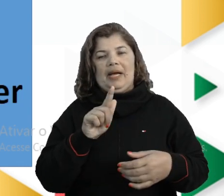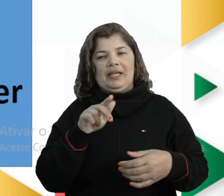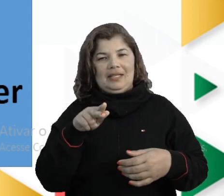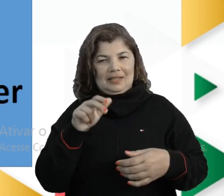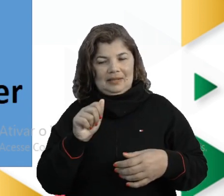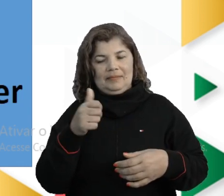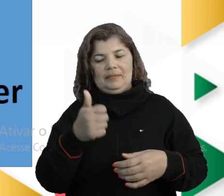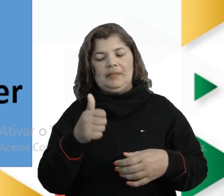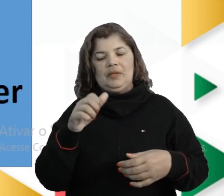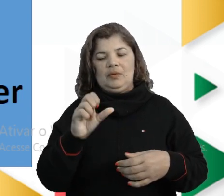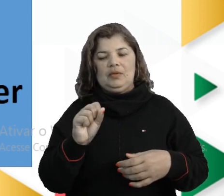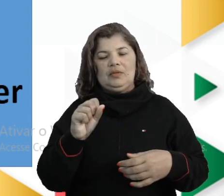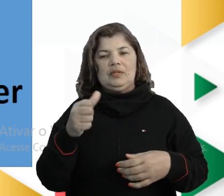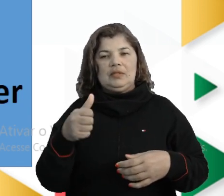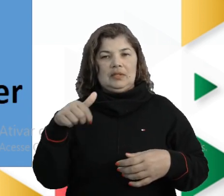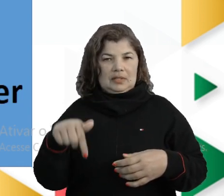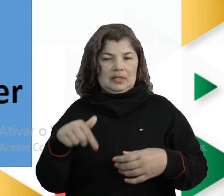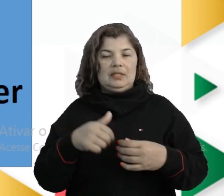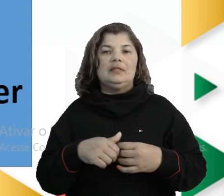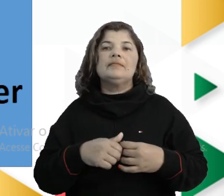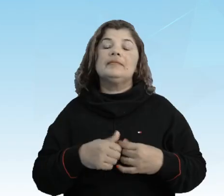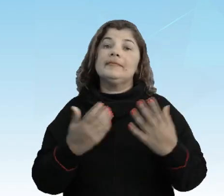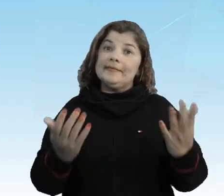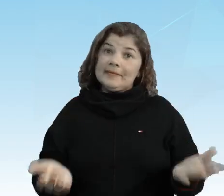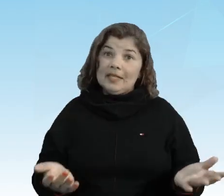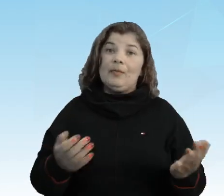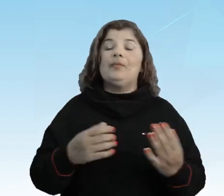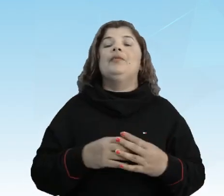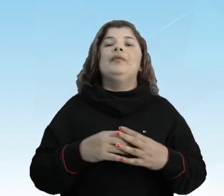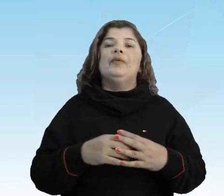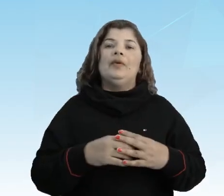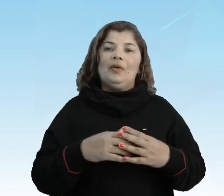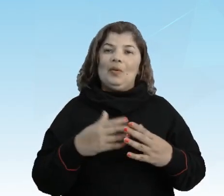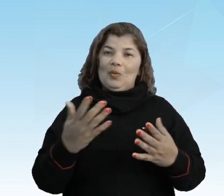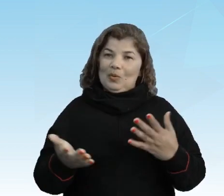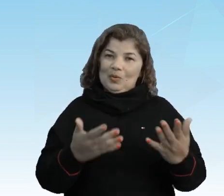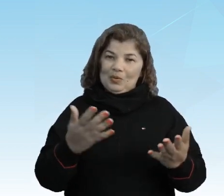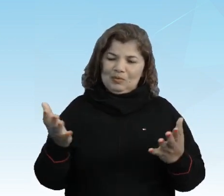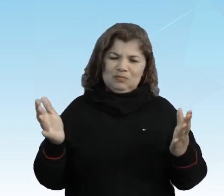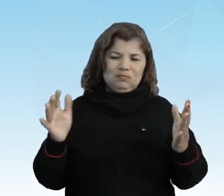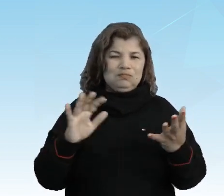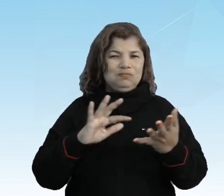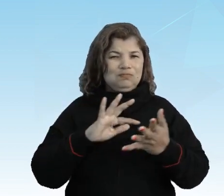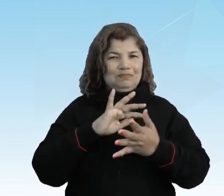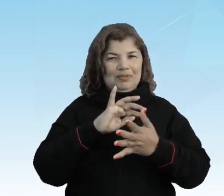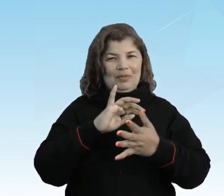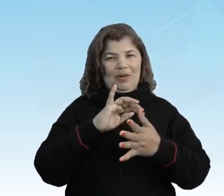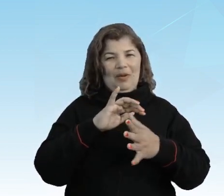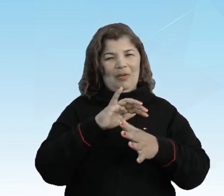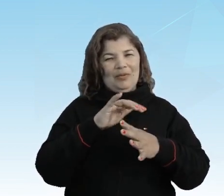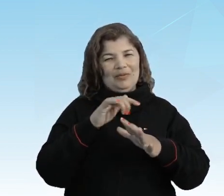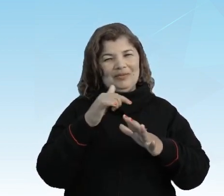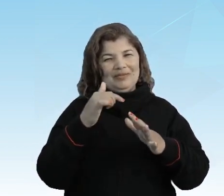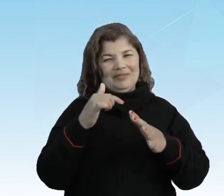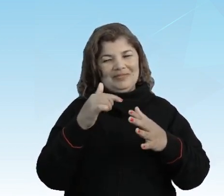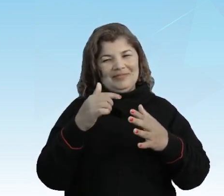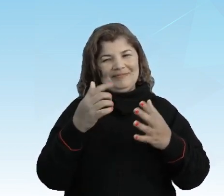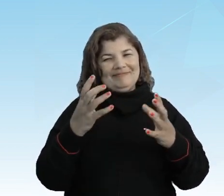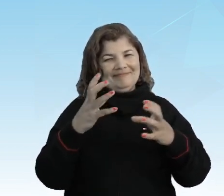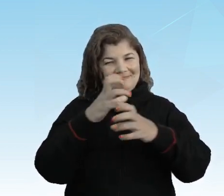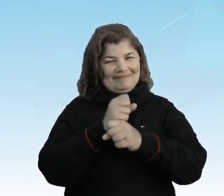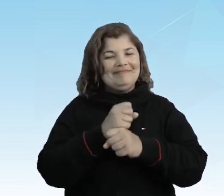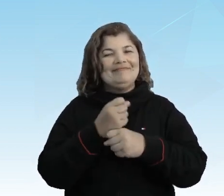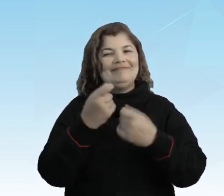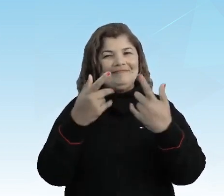Revolução de 1817. Gostaria de lembrar aqui, fazendo justamente até agora um apanhado, tudo aquilo que o professor está abordando. Nós temos